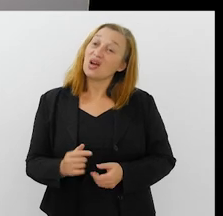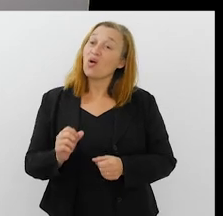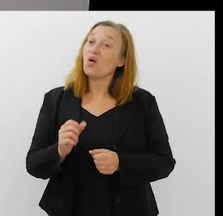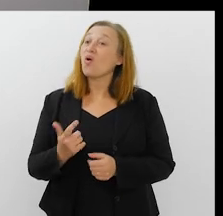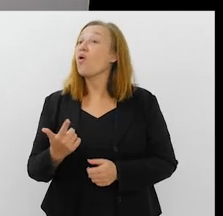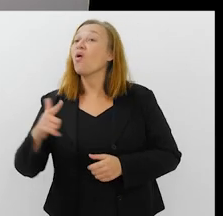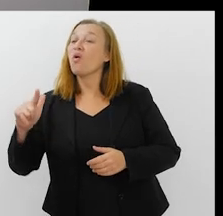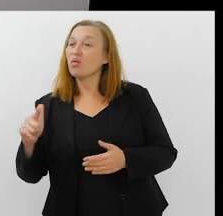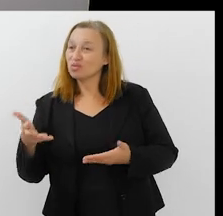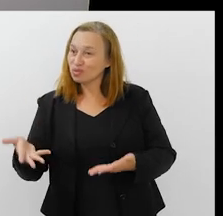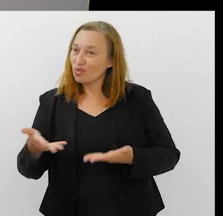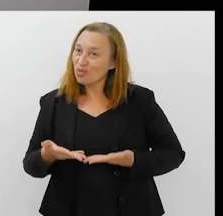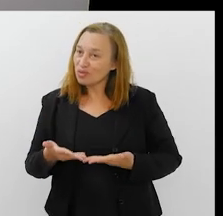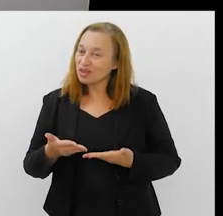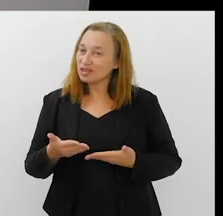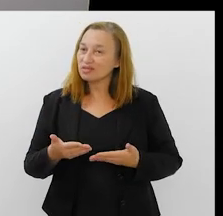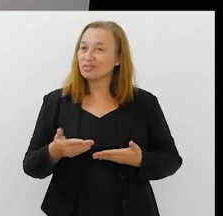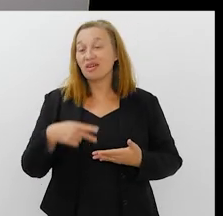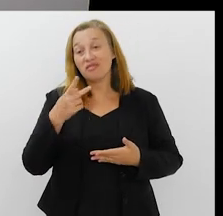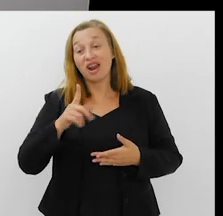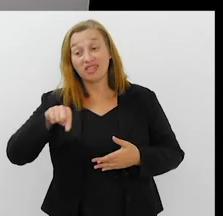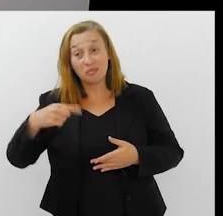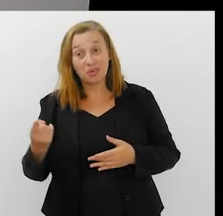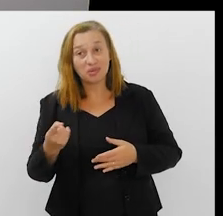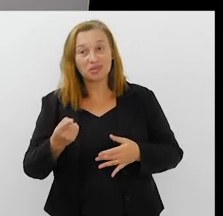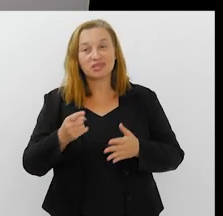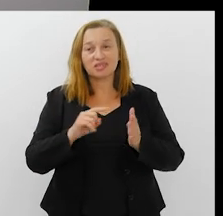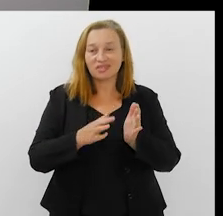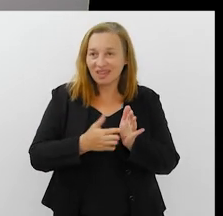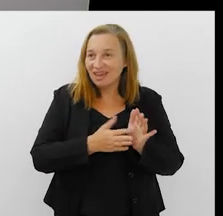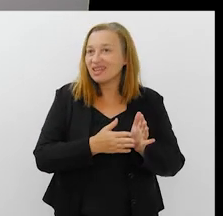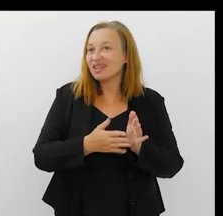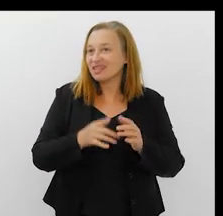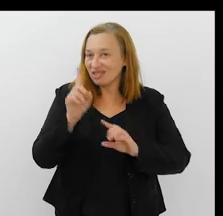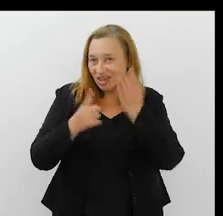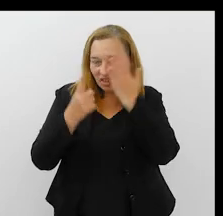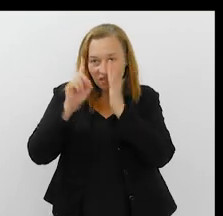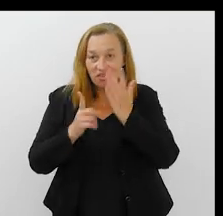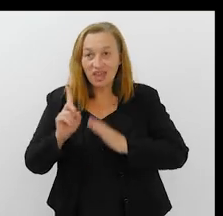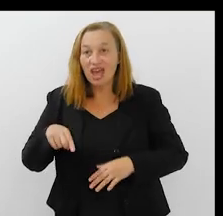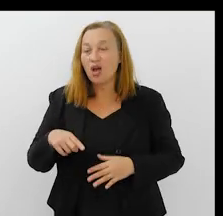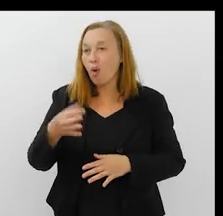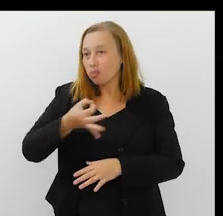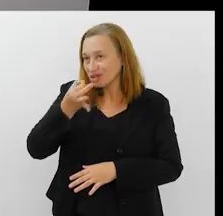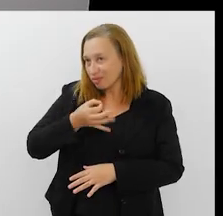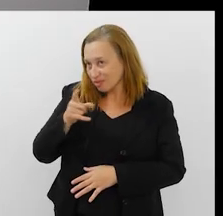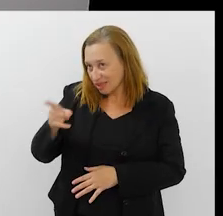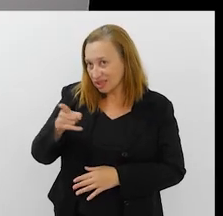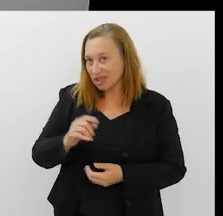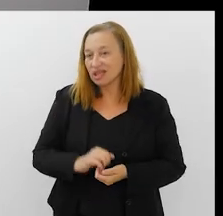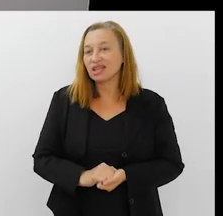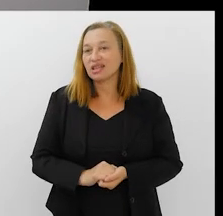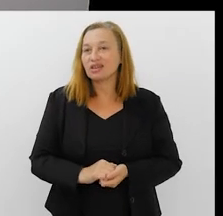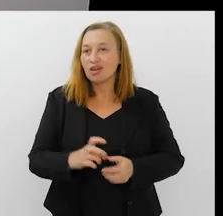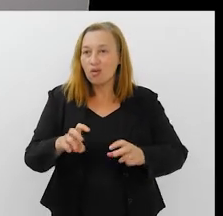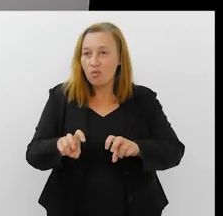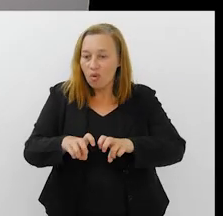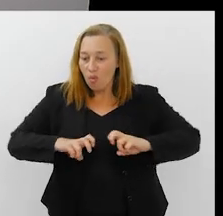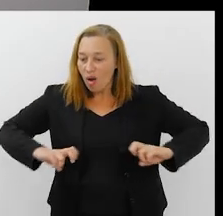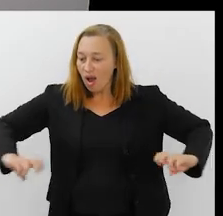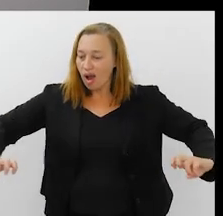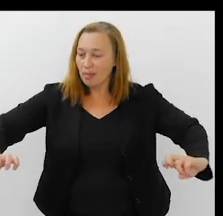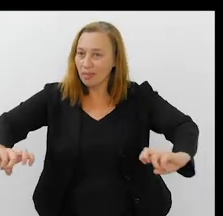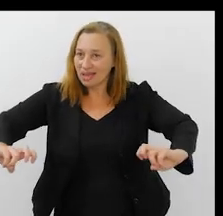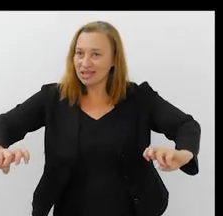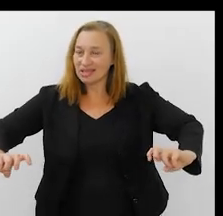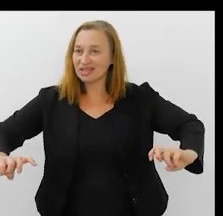vamos... Faremos outras para falar. Com certeza. Pós-carnaval, né? Eu vou até fazer uma sugestão para vocês aqui. Fazer